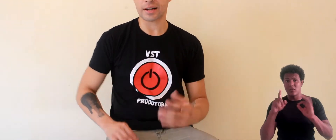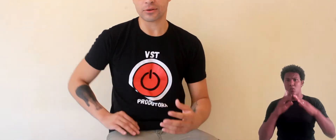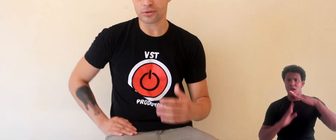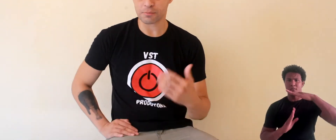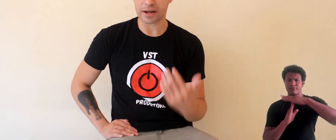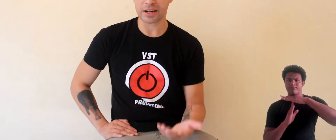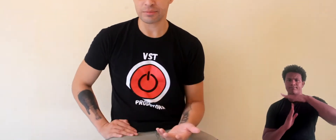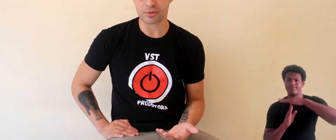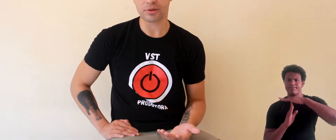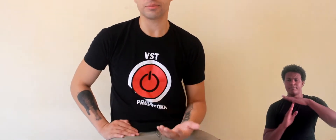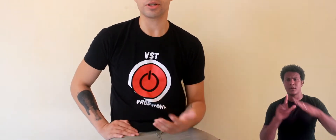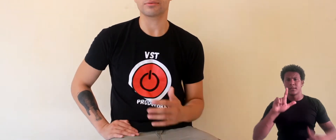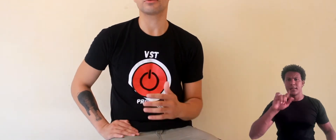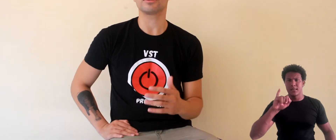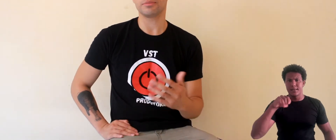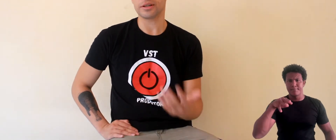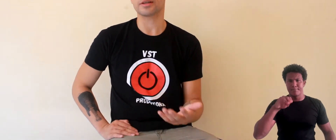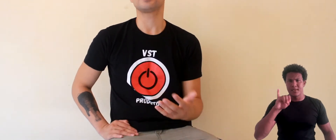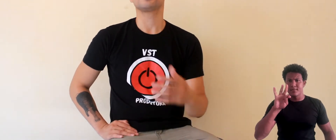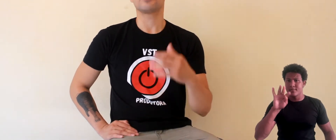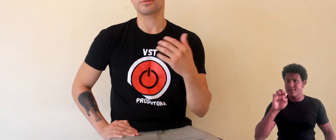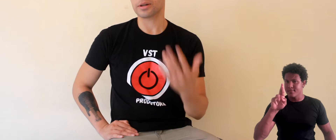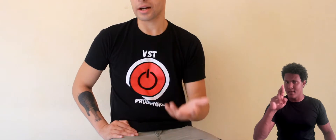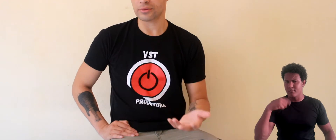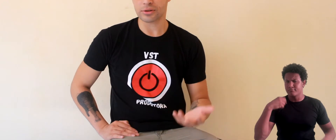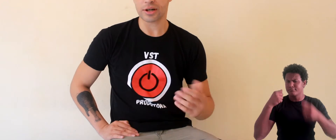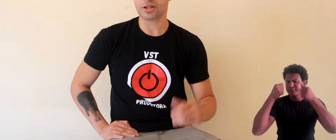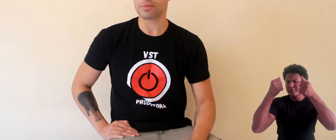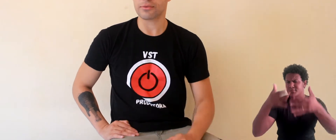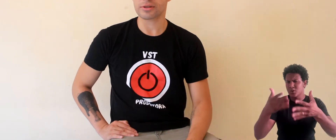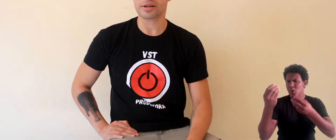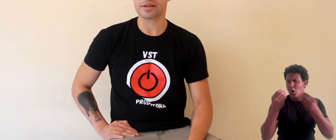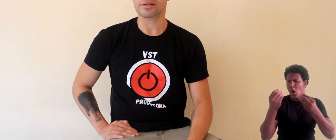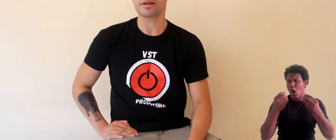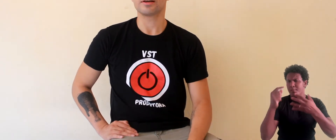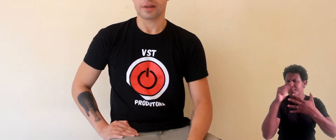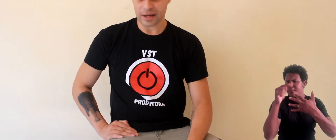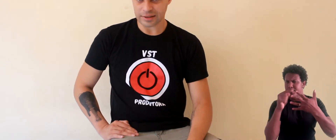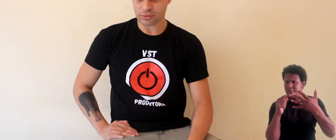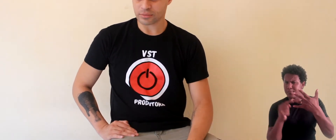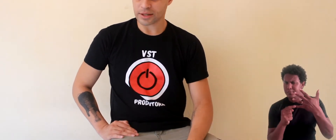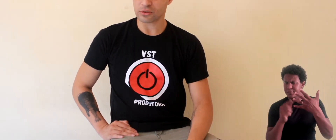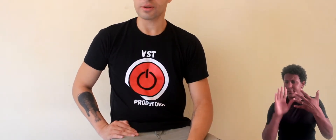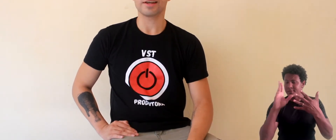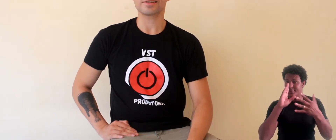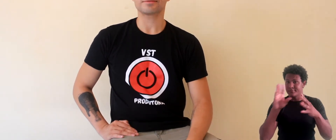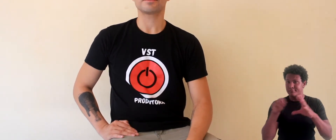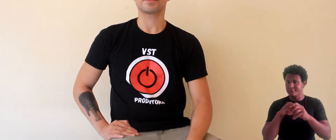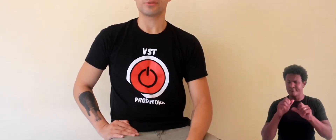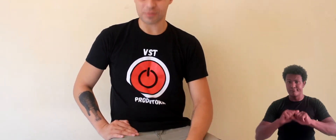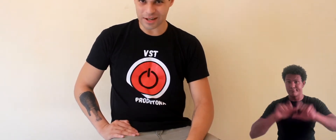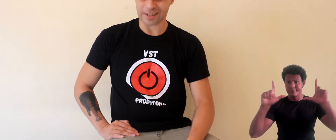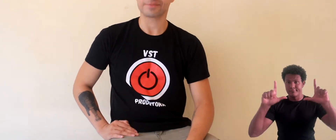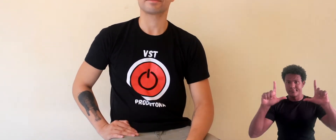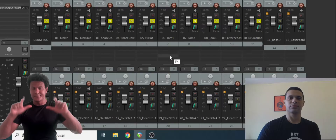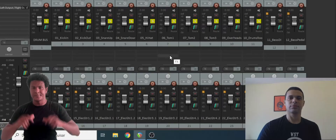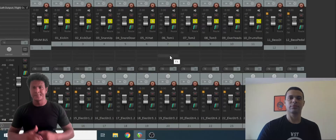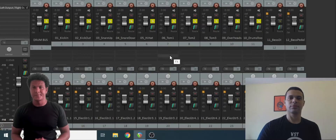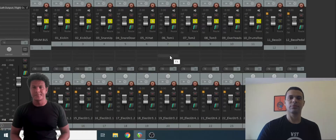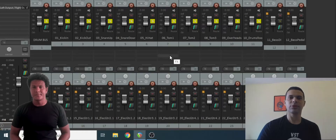vou explicar todos os parâmetros do limiter, vou explicar tudo direitinho para vocês lá dentro do computador, beleza? Então vamos